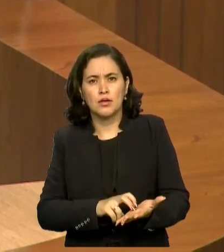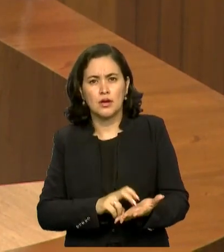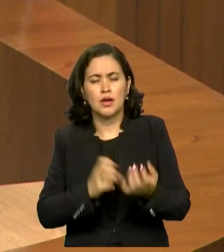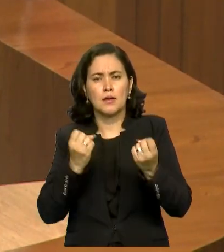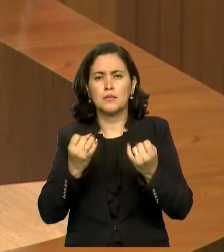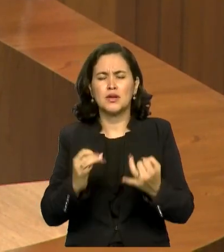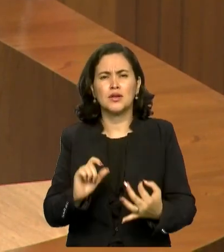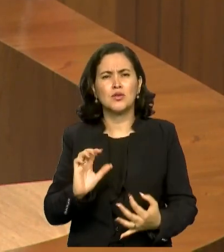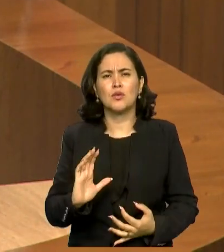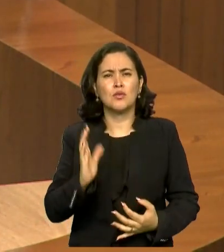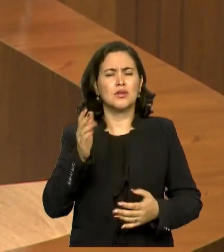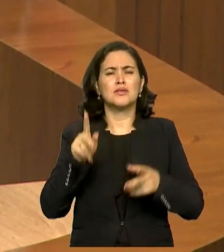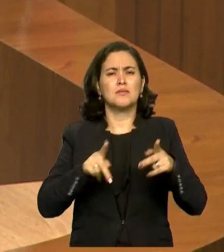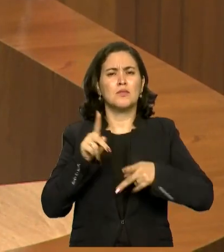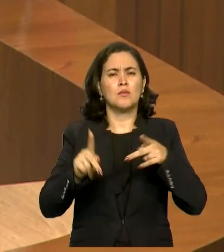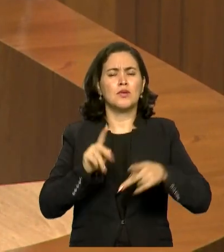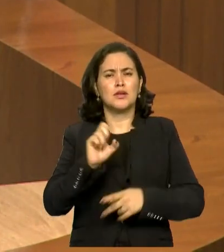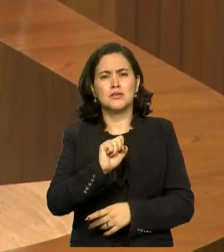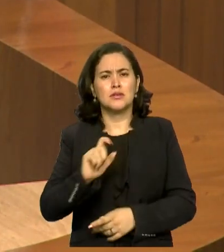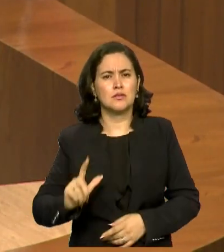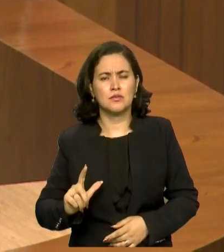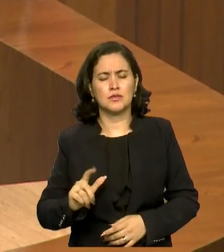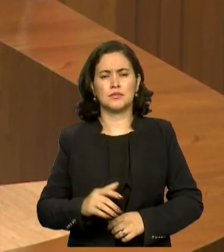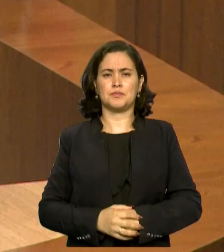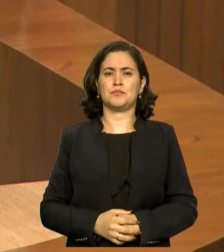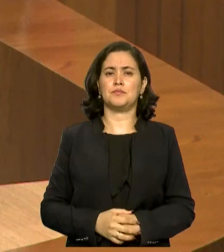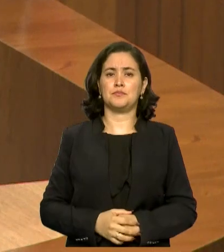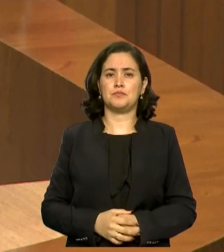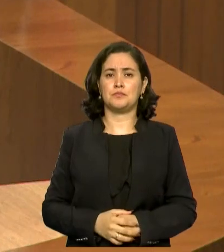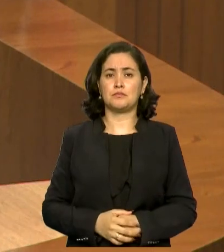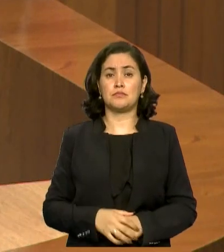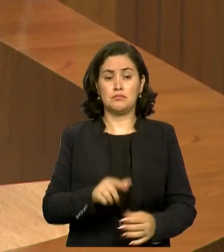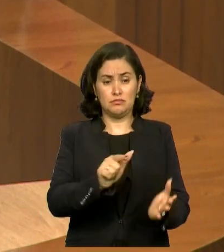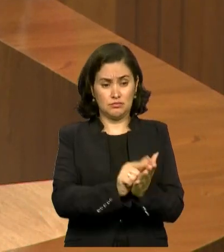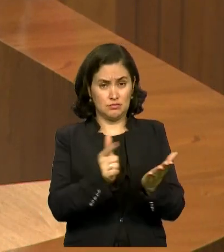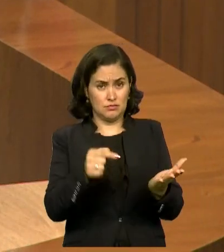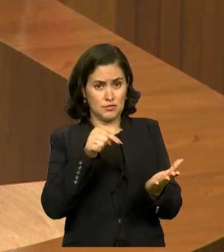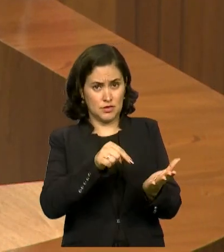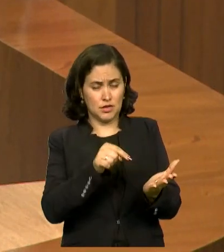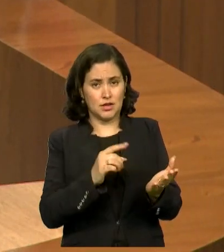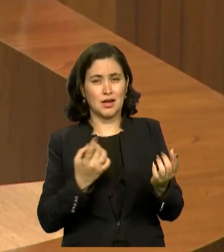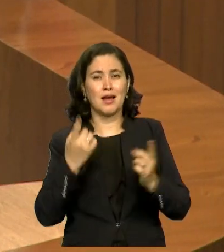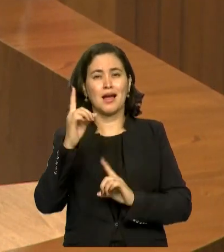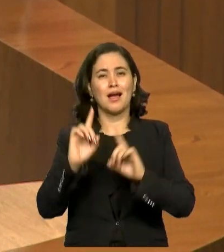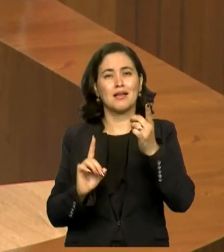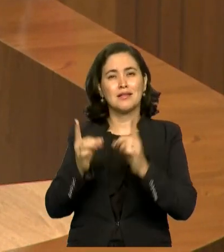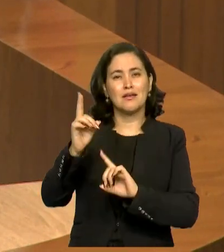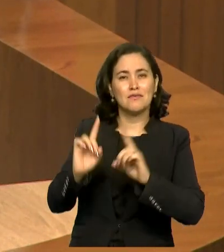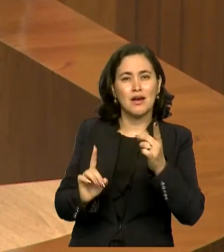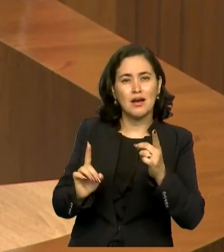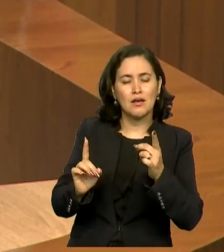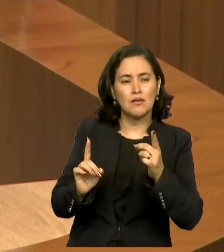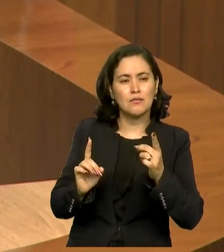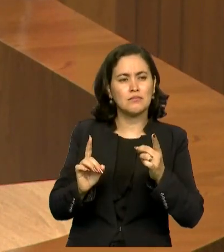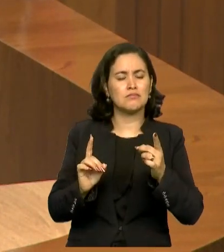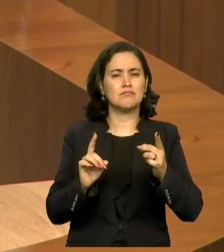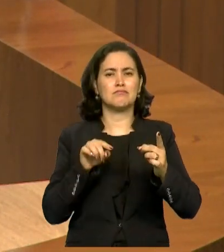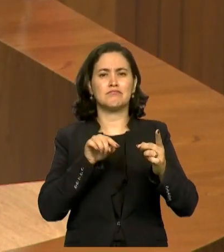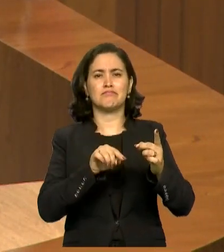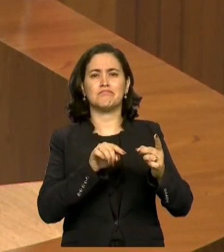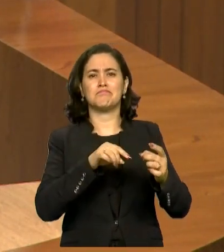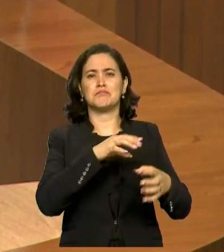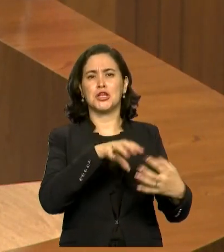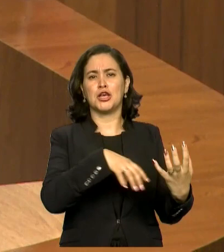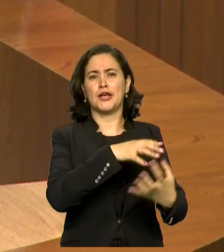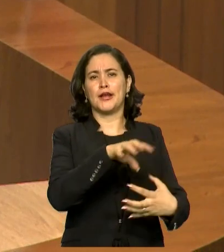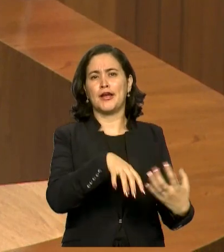de São Luís e a população ludovicense. Capa do Jornal Imparcial de hoje, carnaval e transporte público. Porque a greve está batendo,